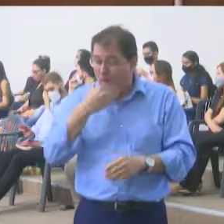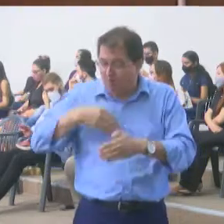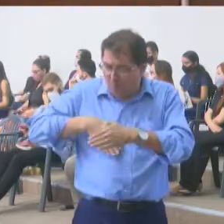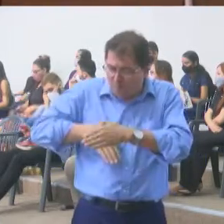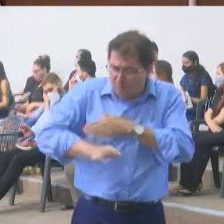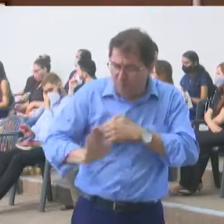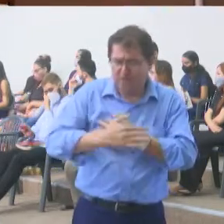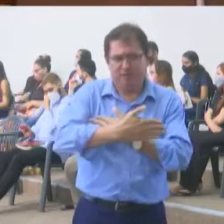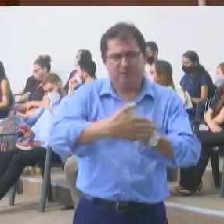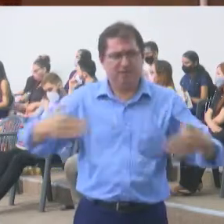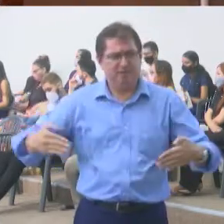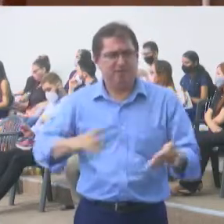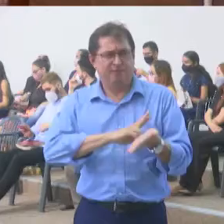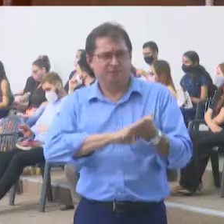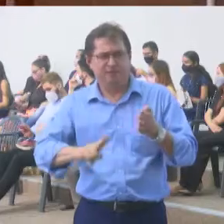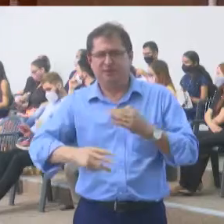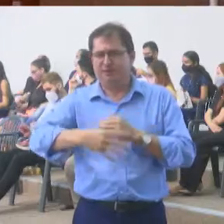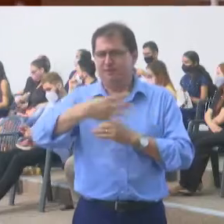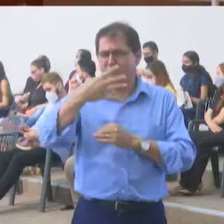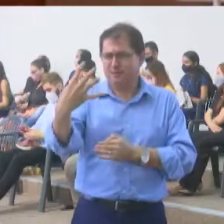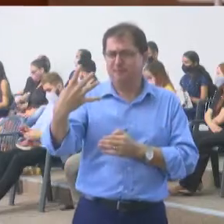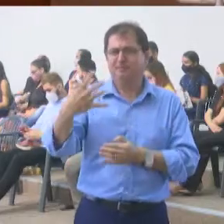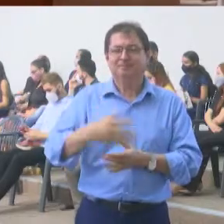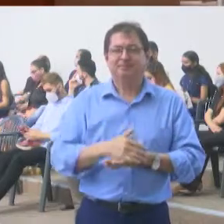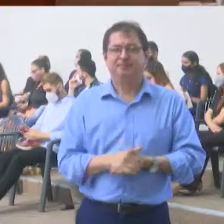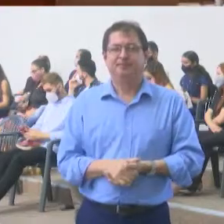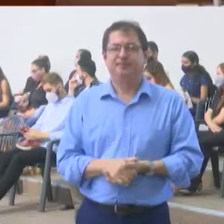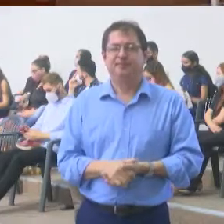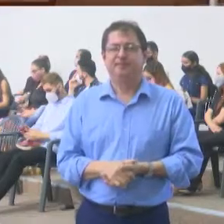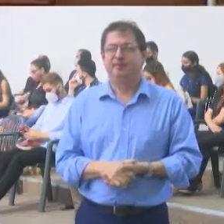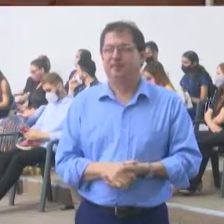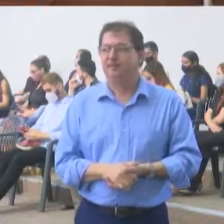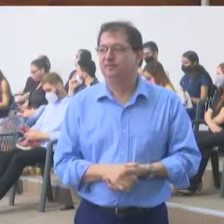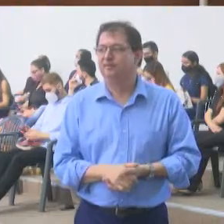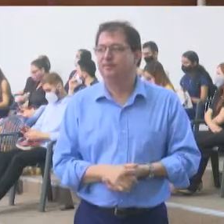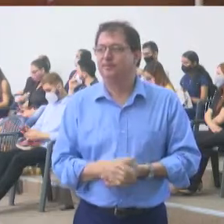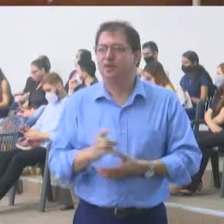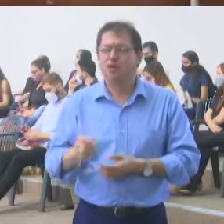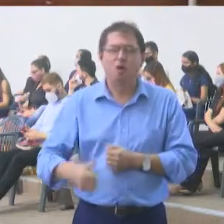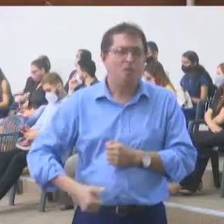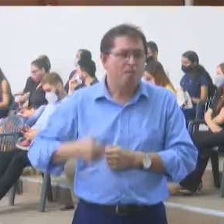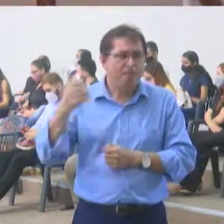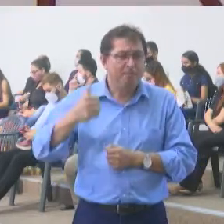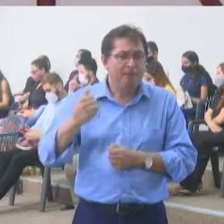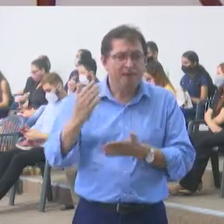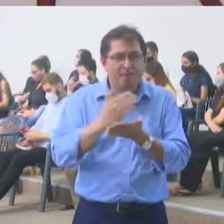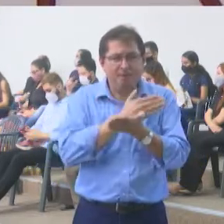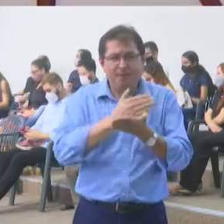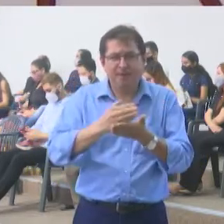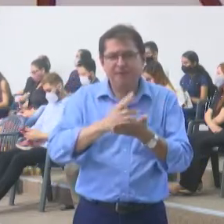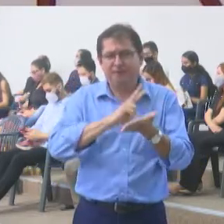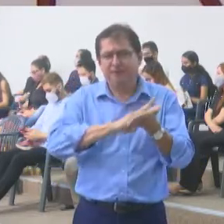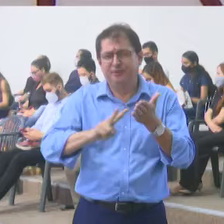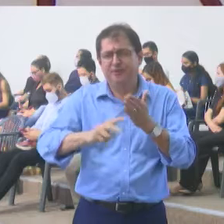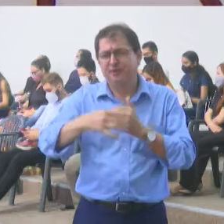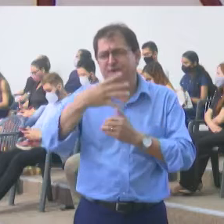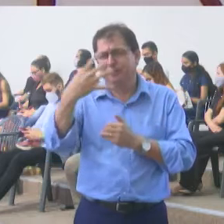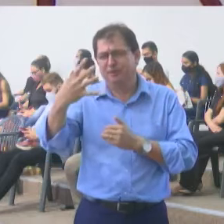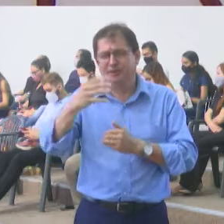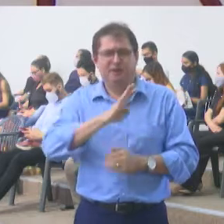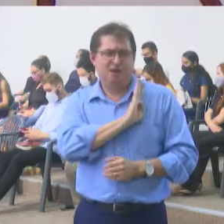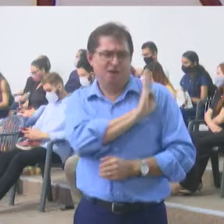cidade. Versículo 4, vou pedir que a equipe aí leia, mas vou ler só a primeira letra, a primeira parte do versículo 4. Boaz está